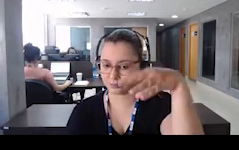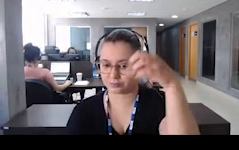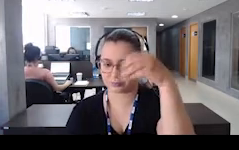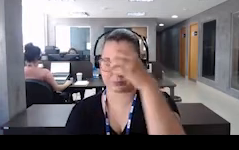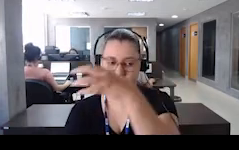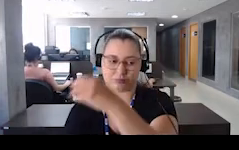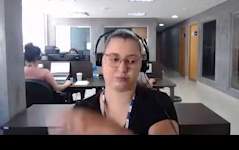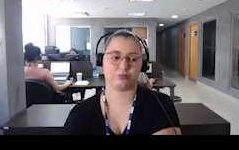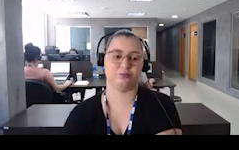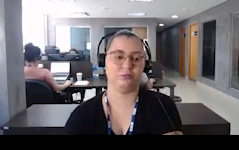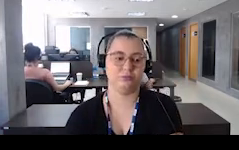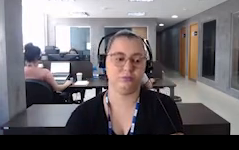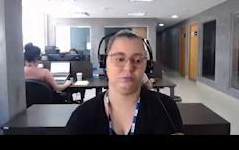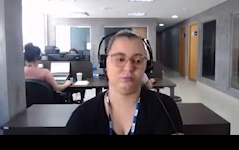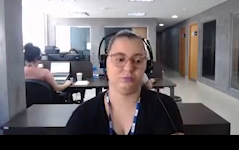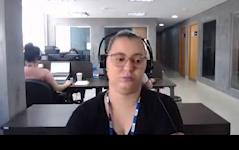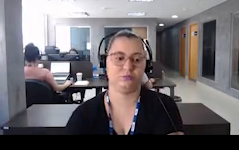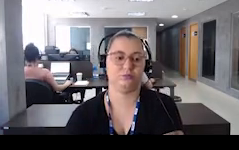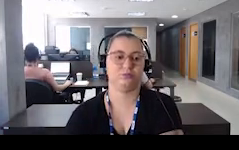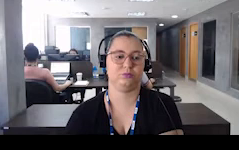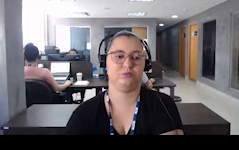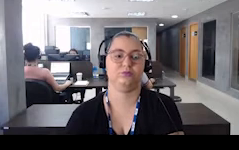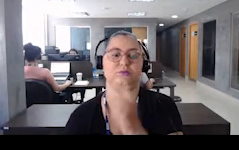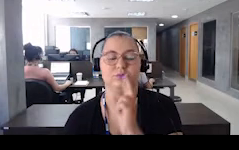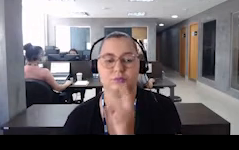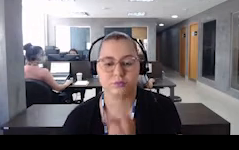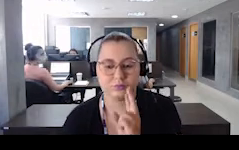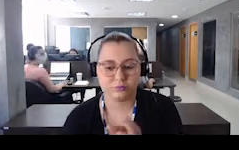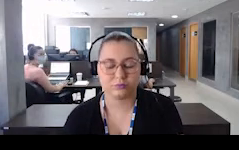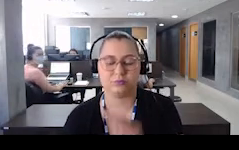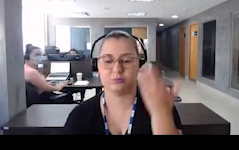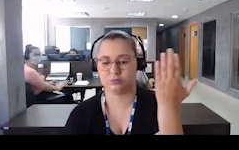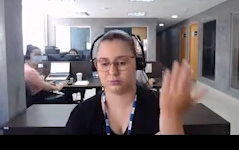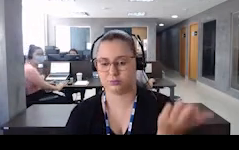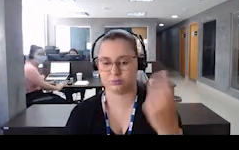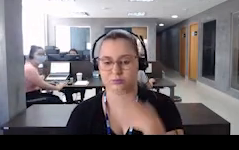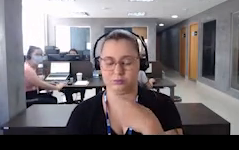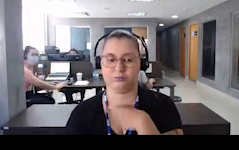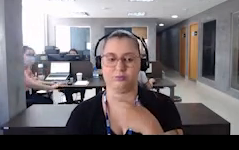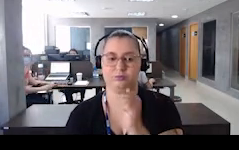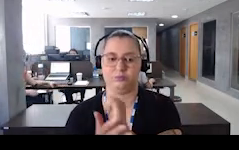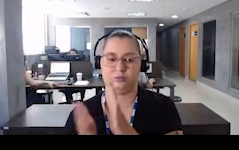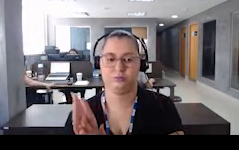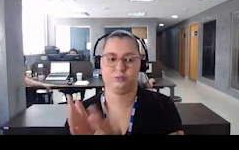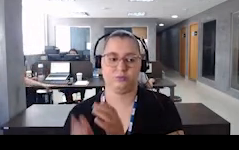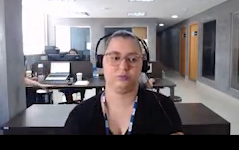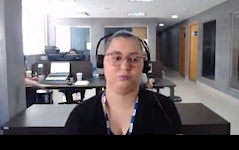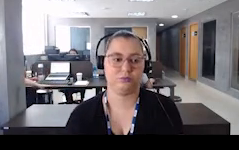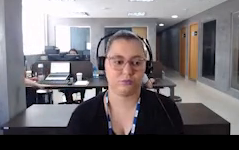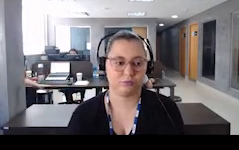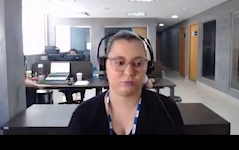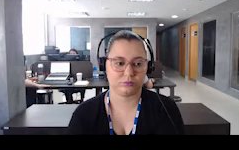Então, pessoal, a resposta, né, é basicamente essa aqui, ó, né? Então, aqui na atividade, ó, de